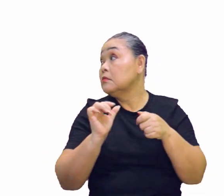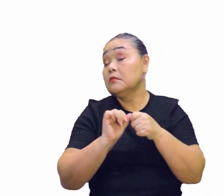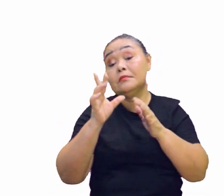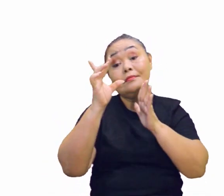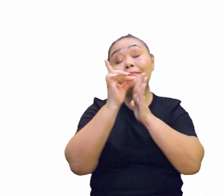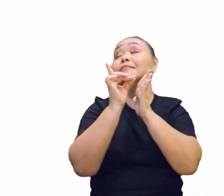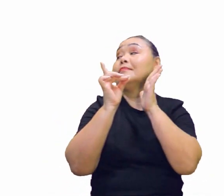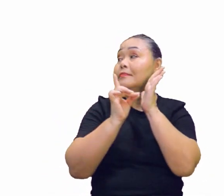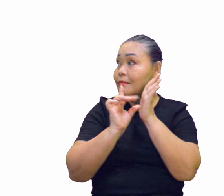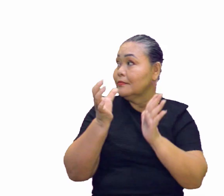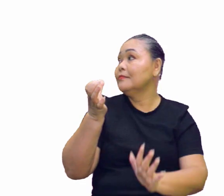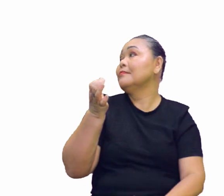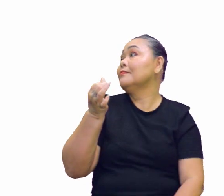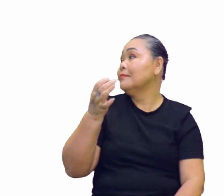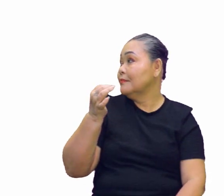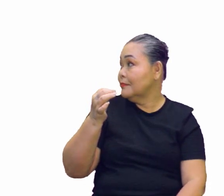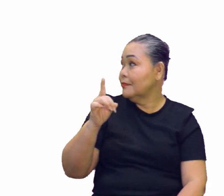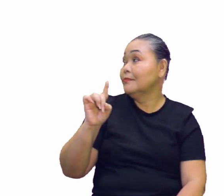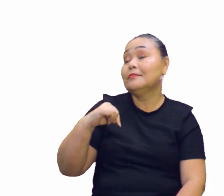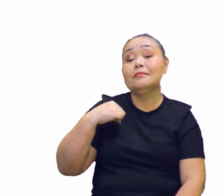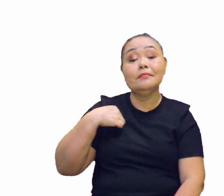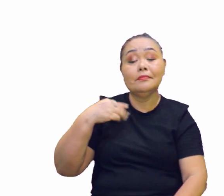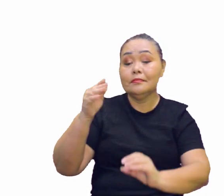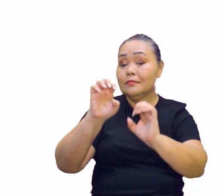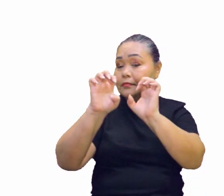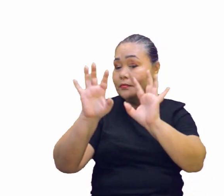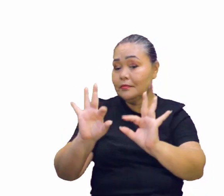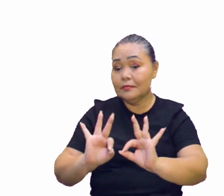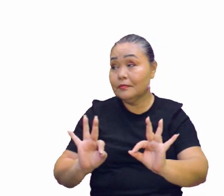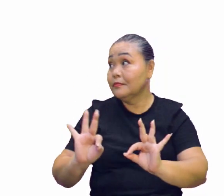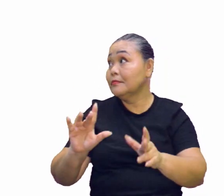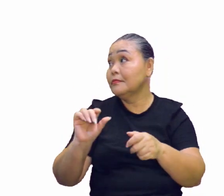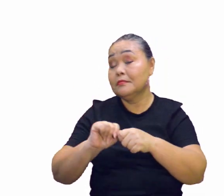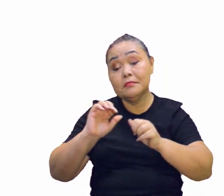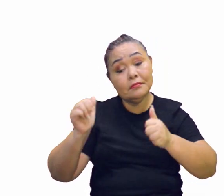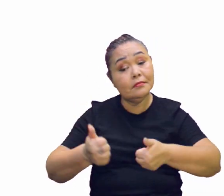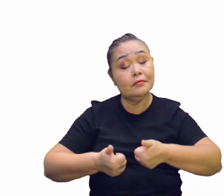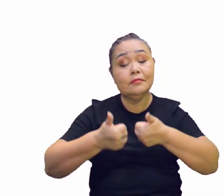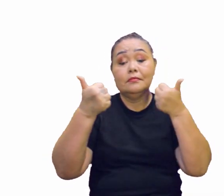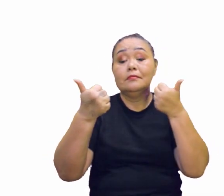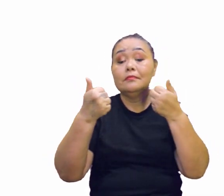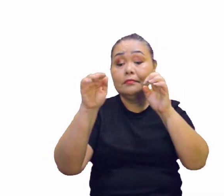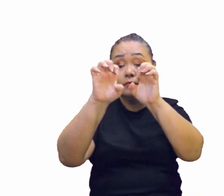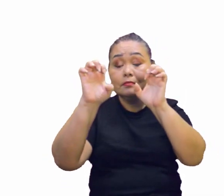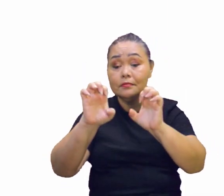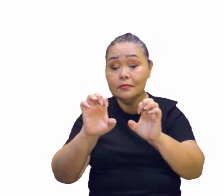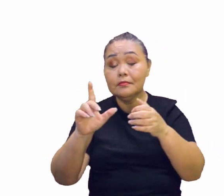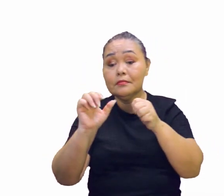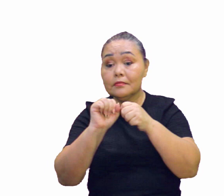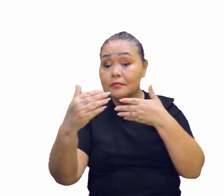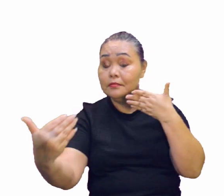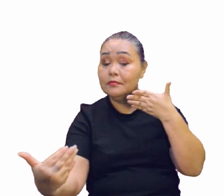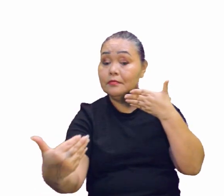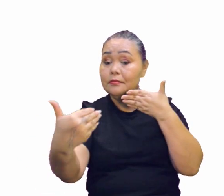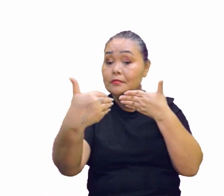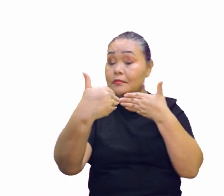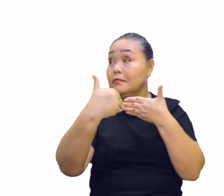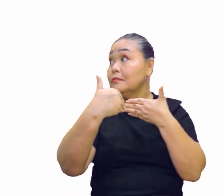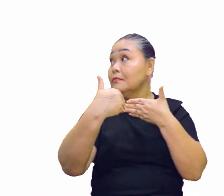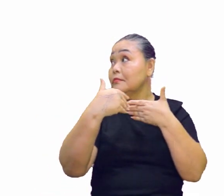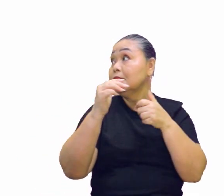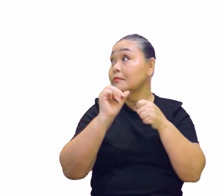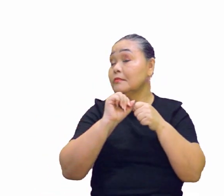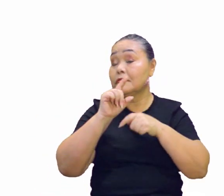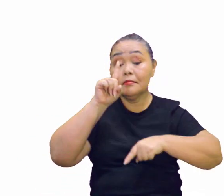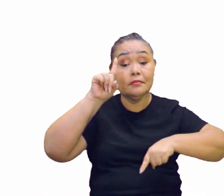da década de 60. Pois é. Portos que ainda não se estruturaram, não melhoraram a sua estrutura para atender a chegada